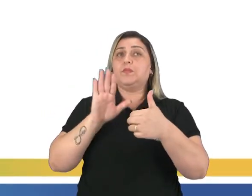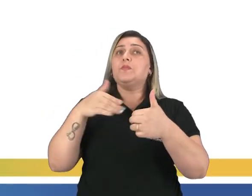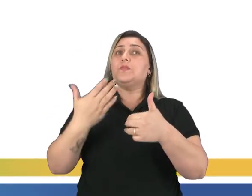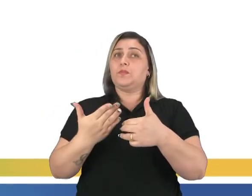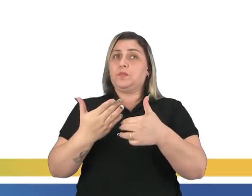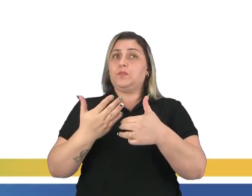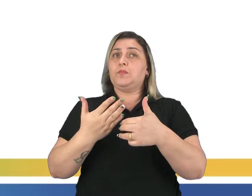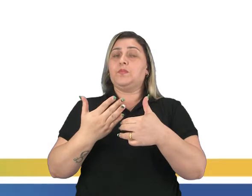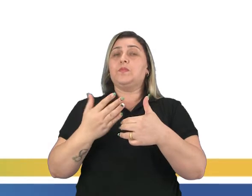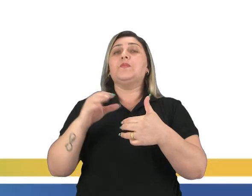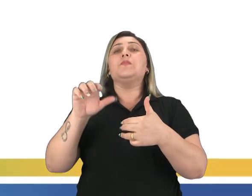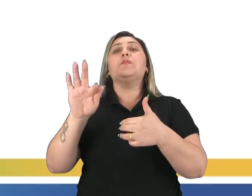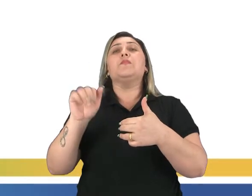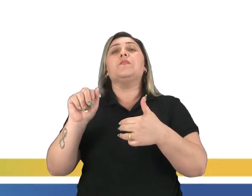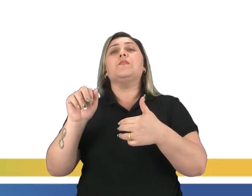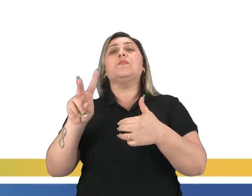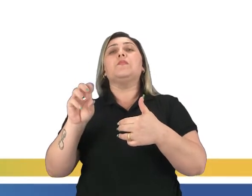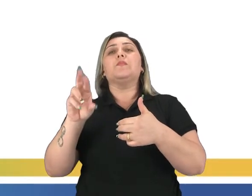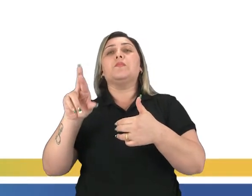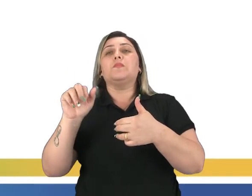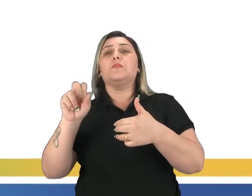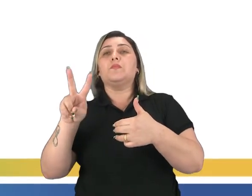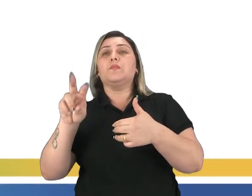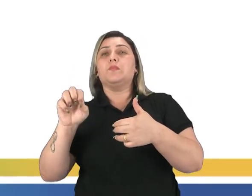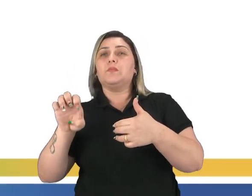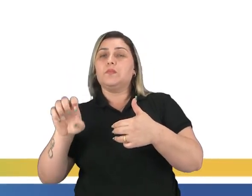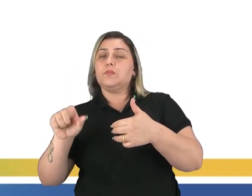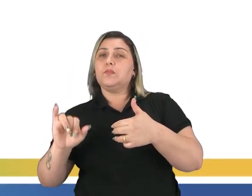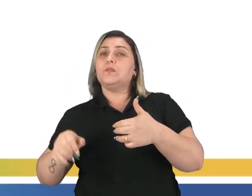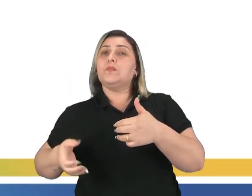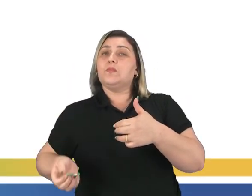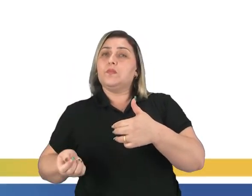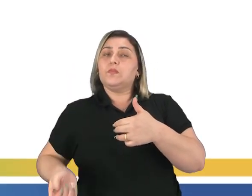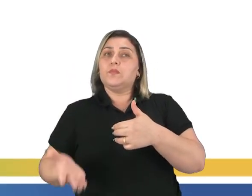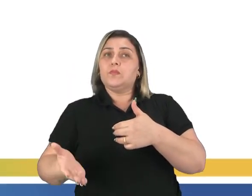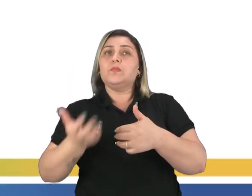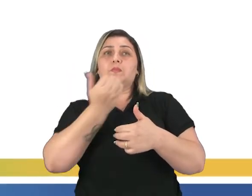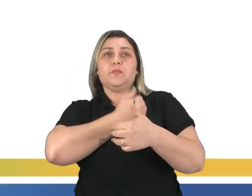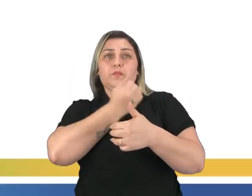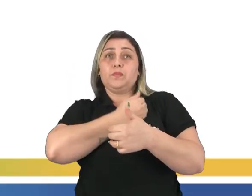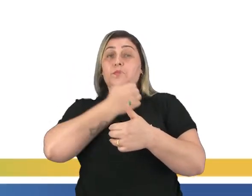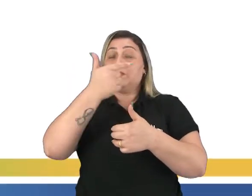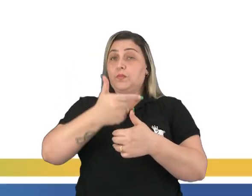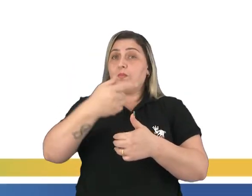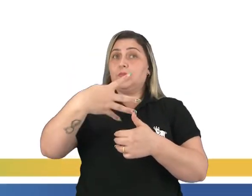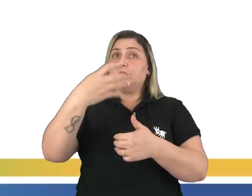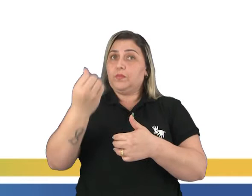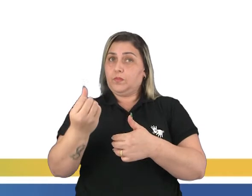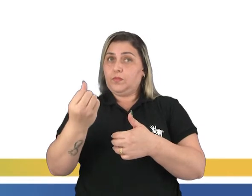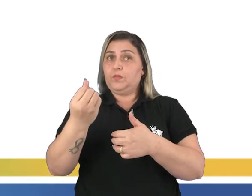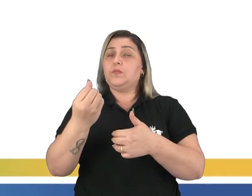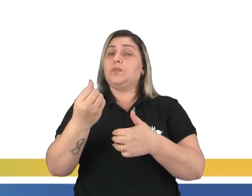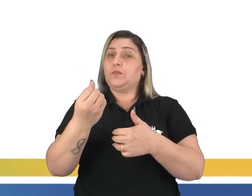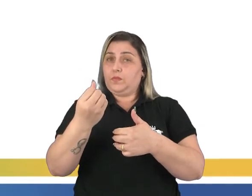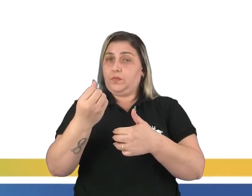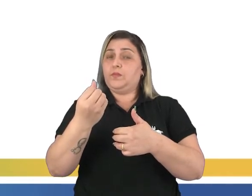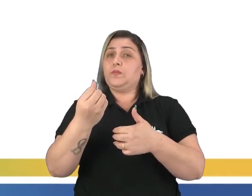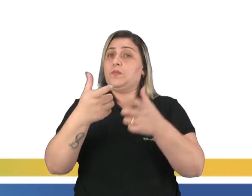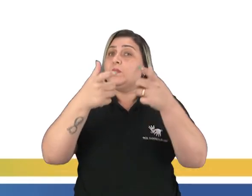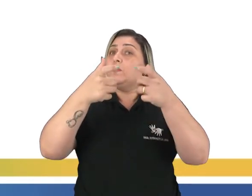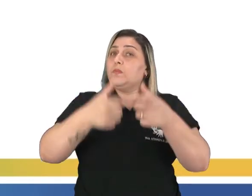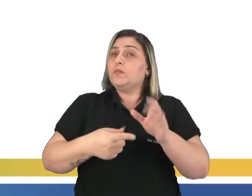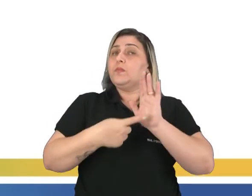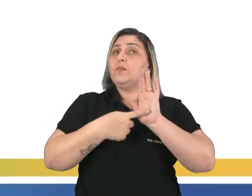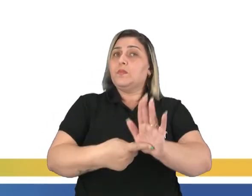casos favoráveis? Quando ele joga o dado, como ele quer que seja par, ou vai cair o número 2, 4 ou 6, que é o nosso espaço